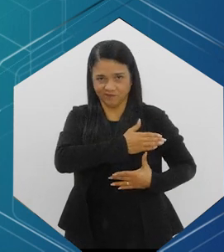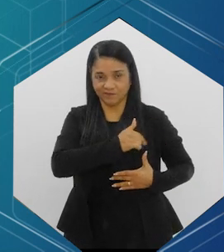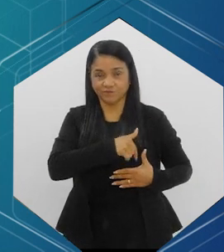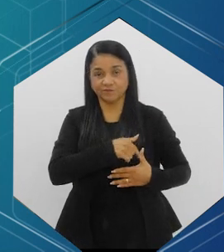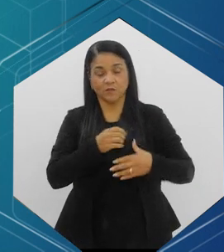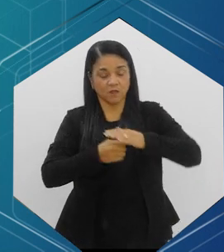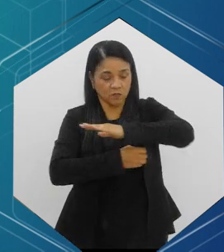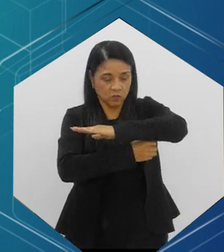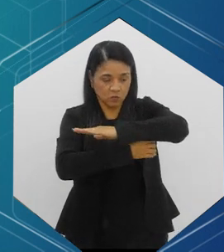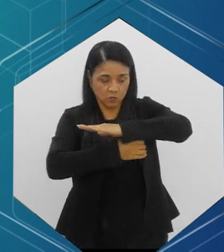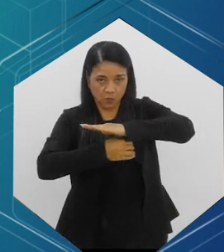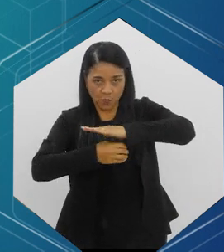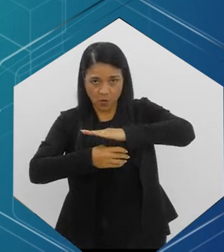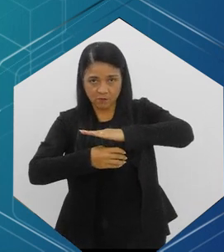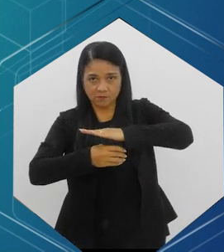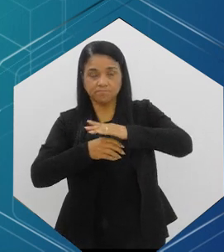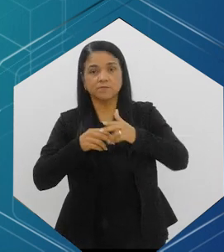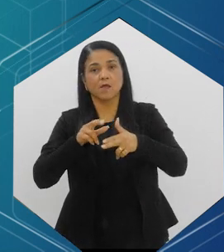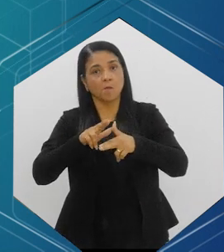tem algumas razões,